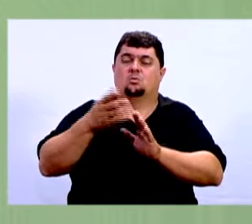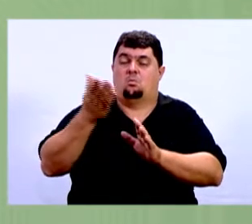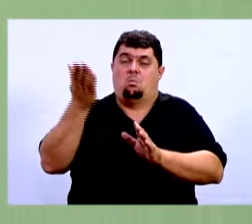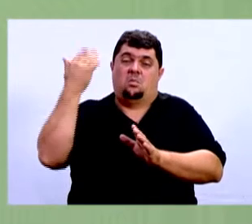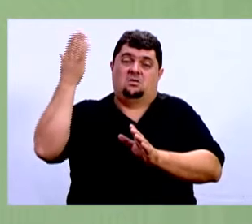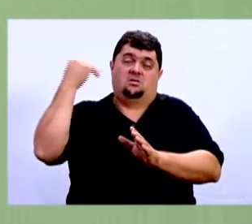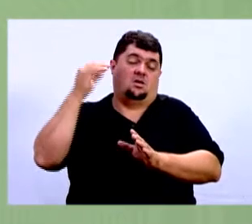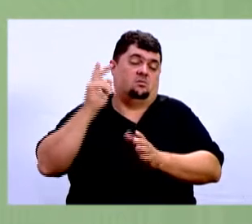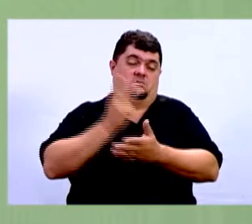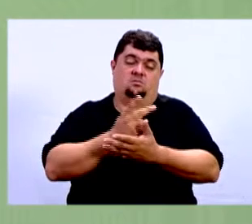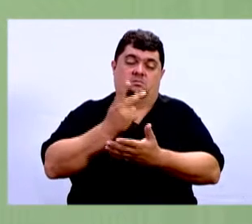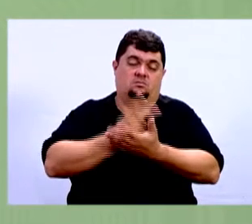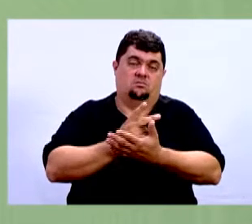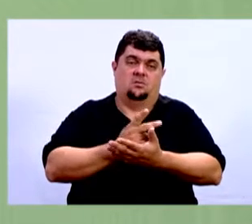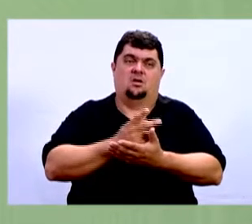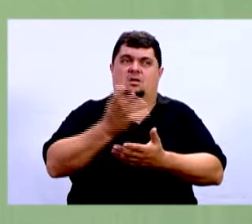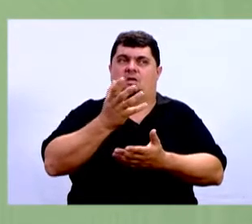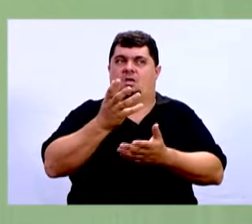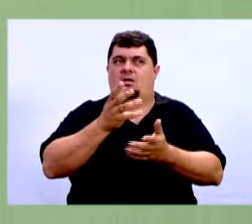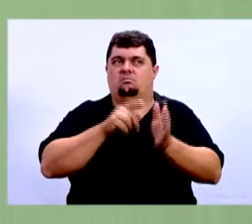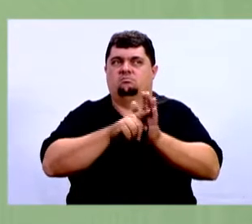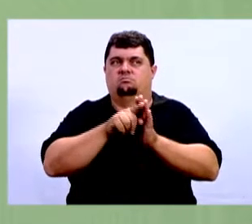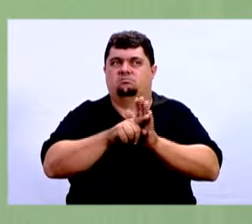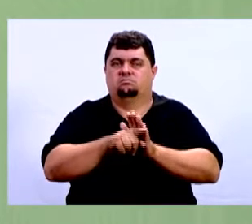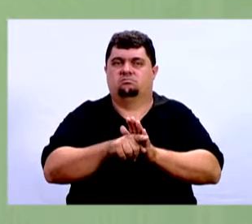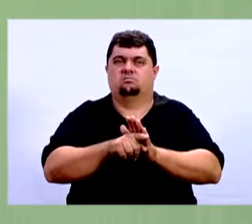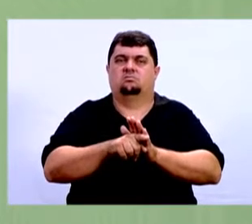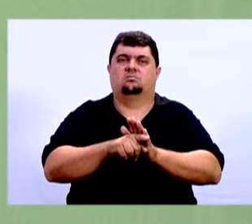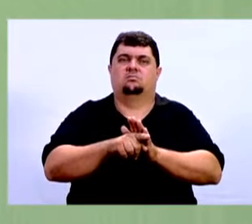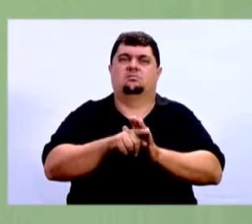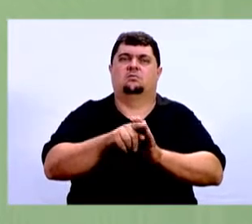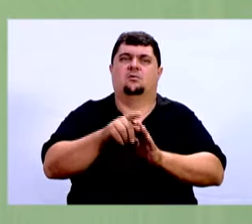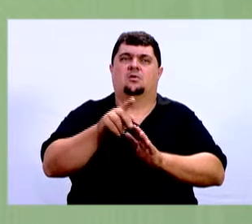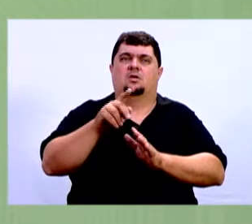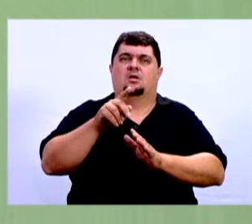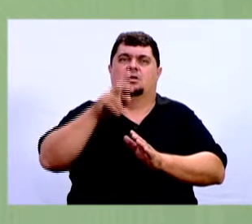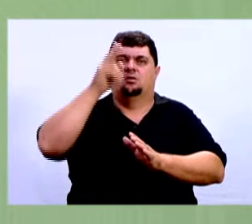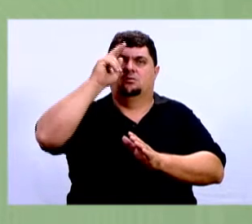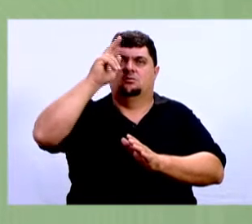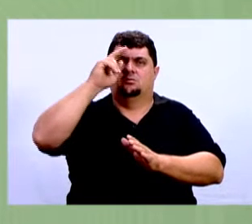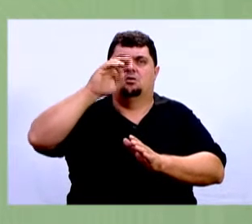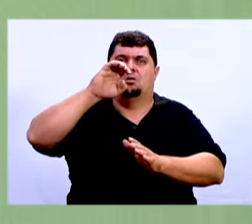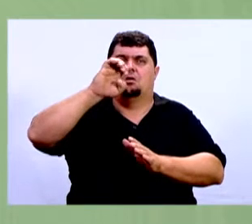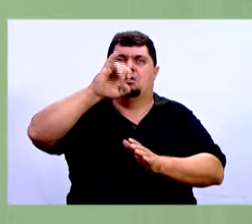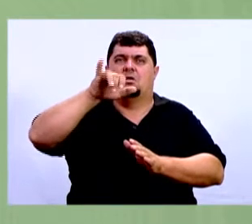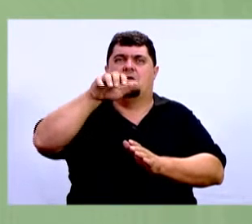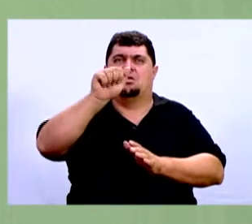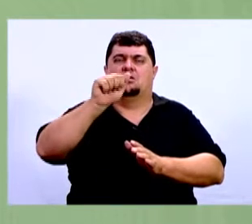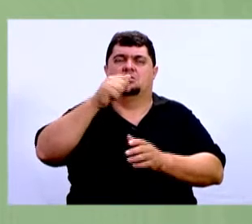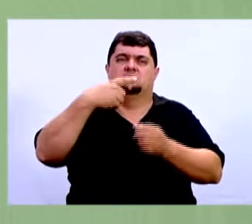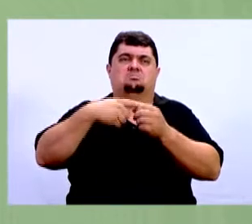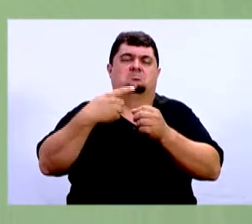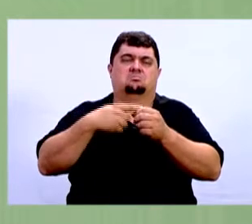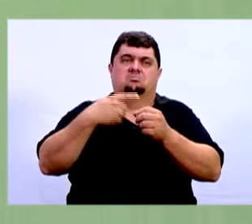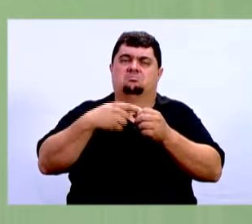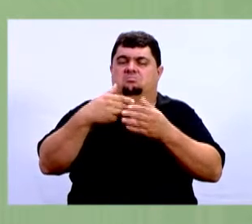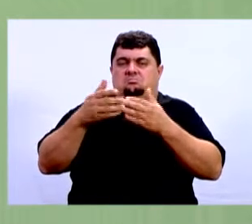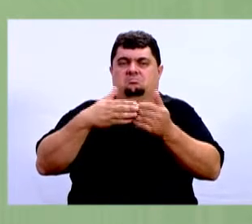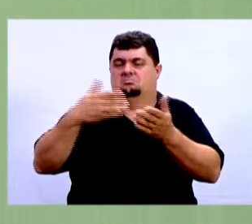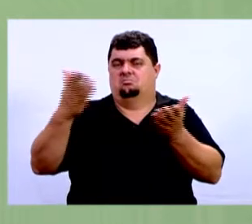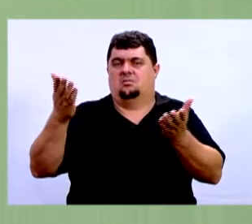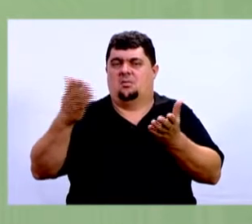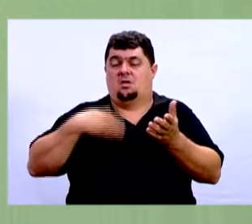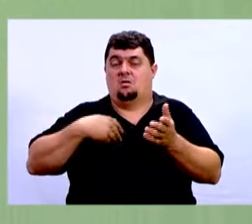passado. Então, eu estou querendo fazer uma pesquisa sobre a história da EJA no município X. Então, você vai fazer uma